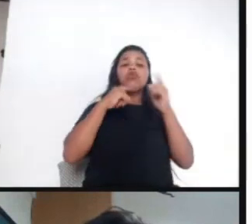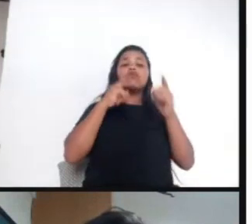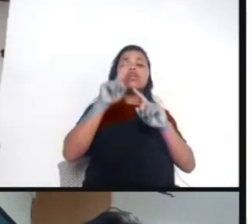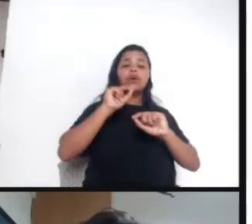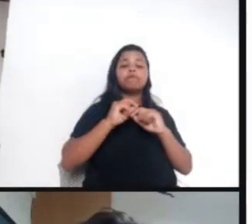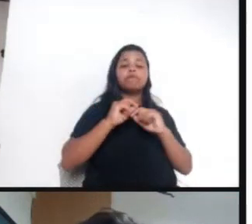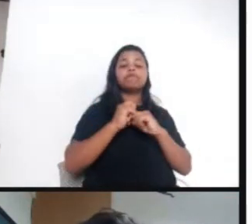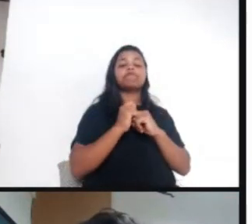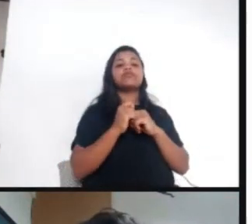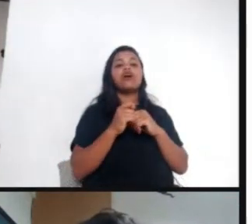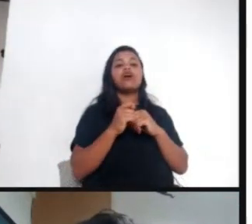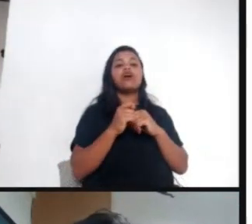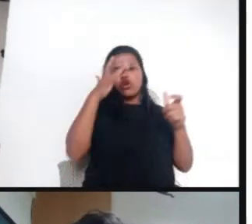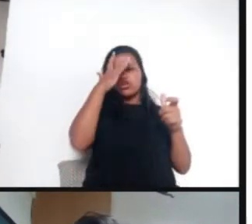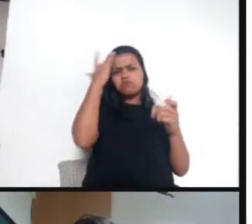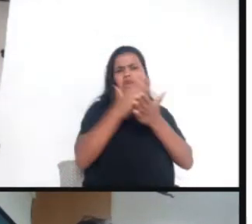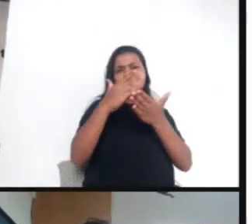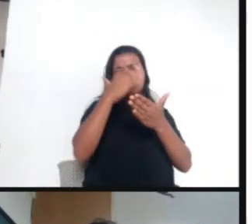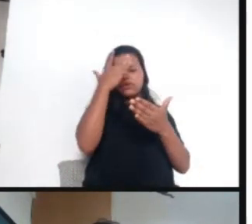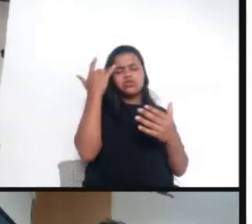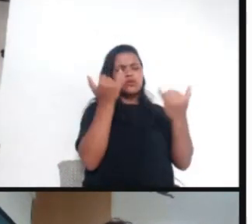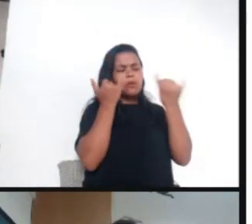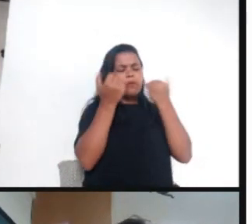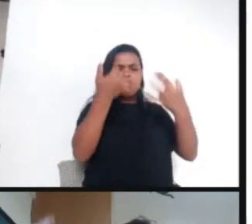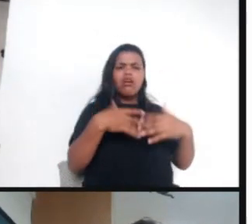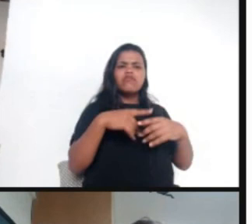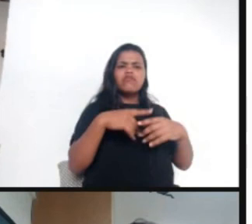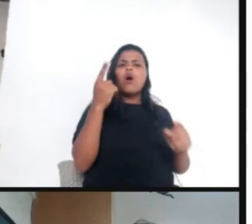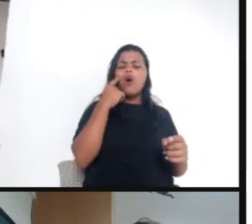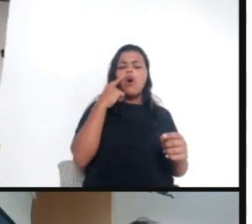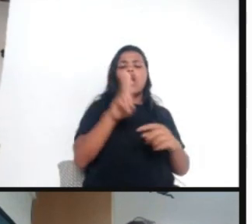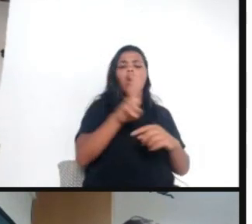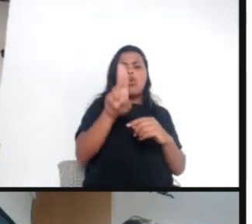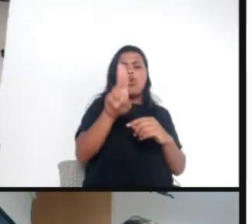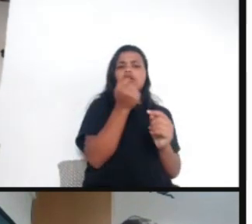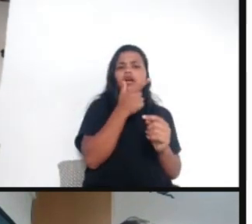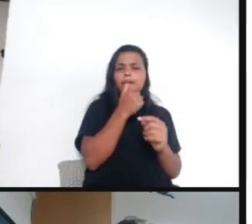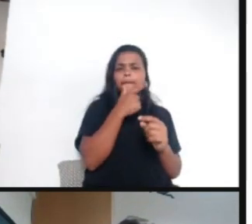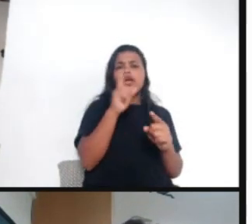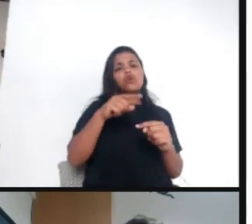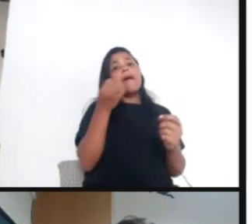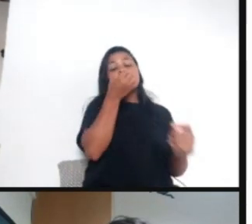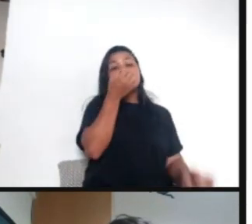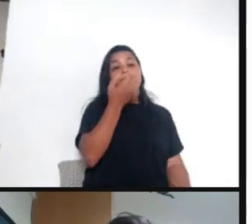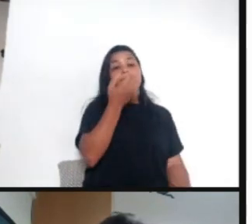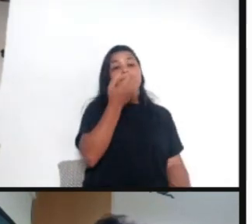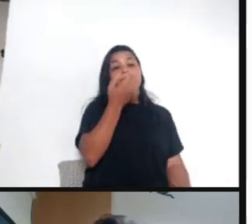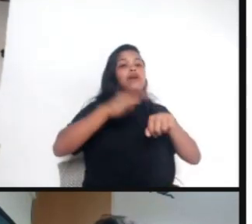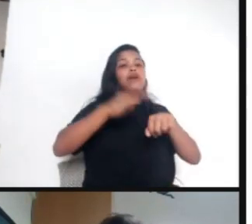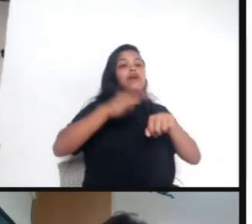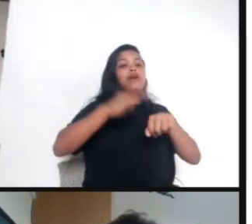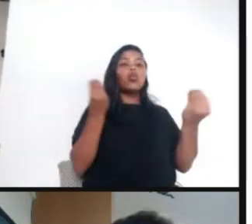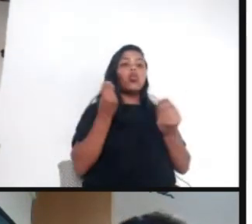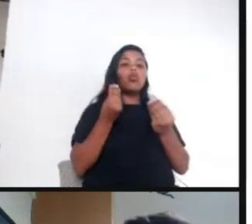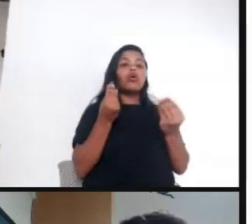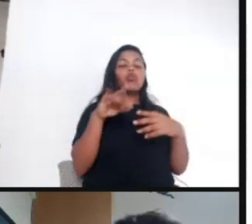pessoas diziam, a utilização da hidroxicloroquina, ela é eficaz muito mais quando você expõe